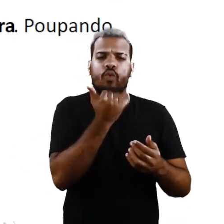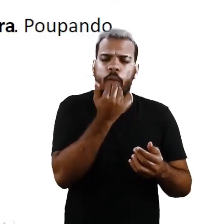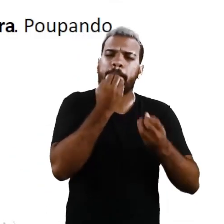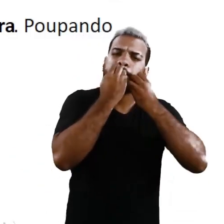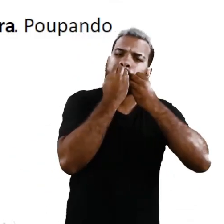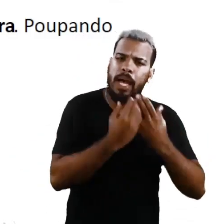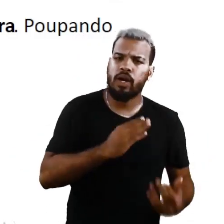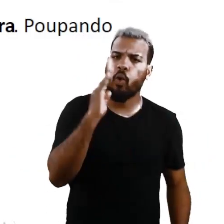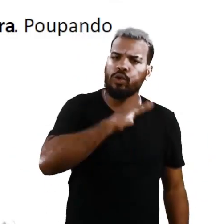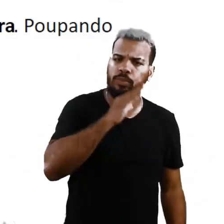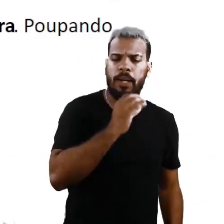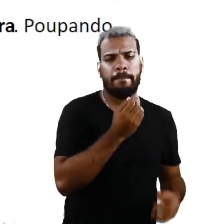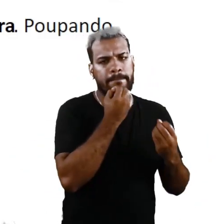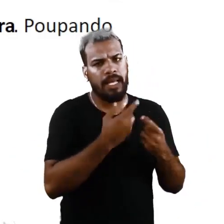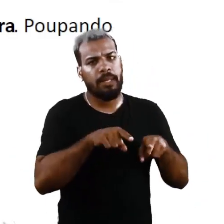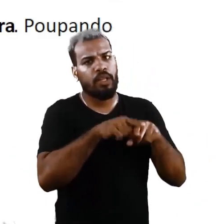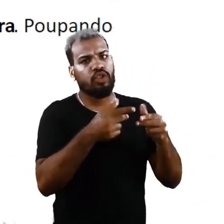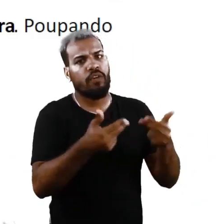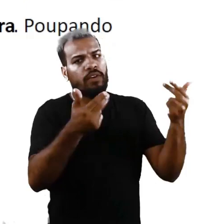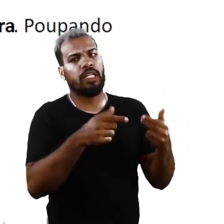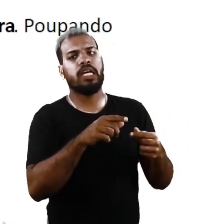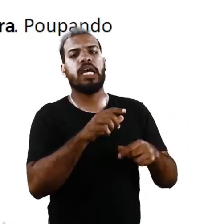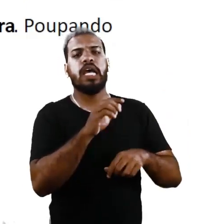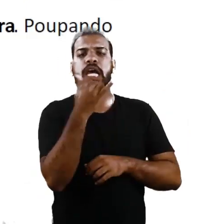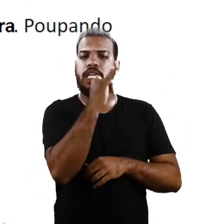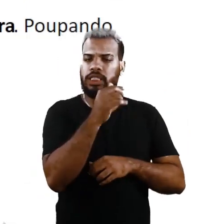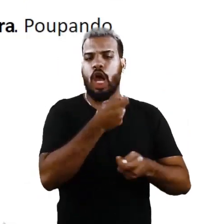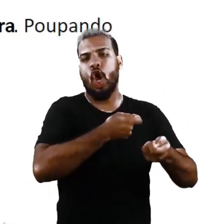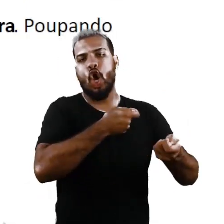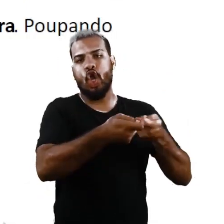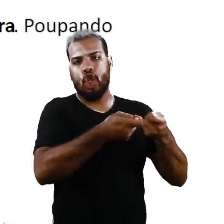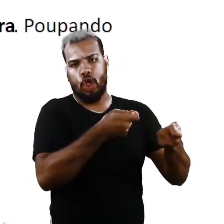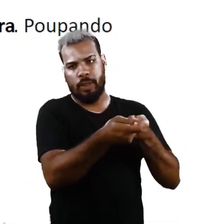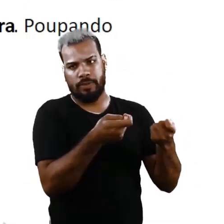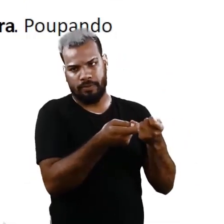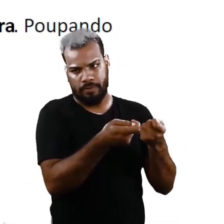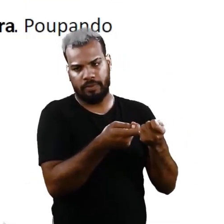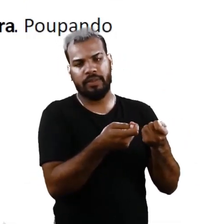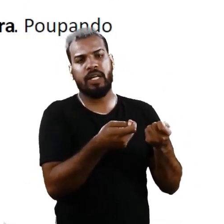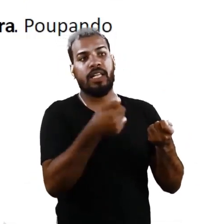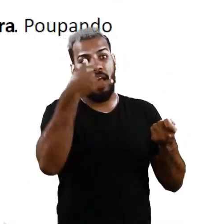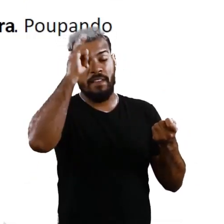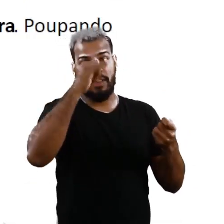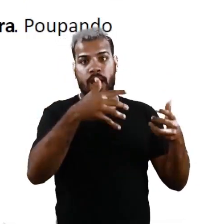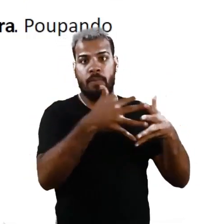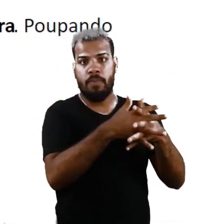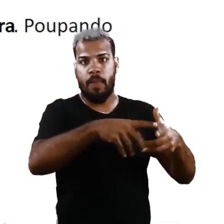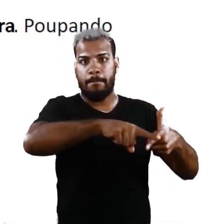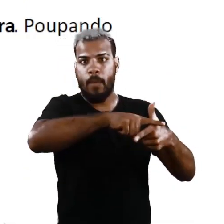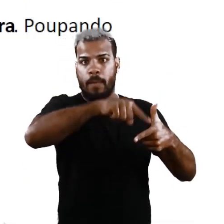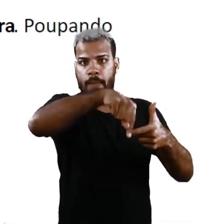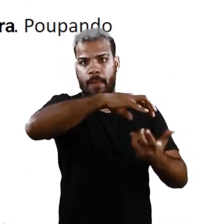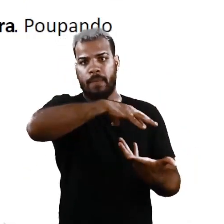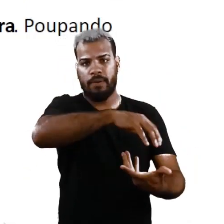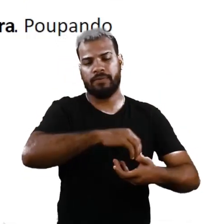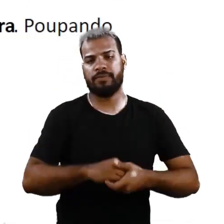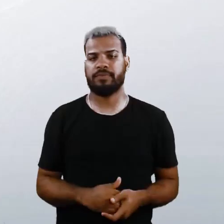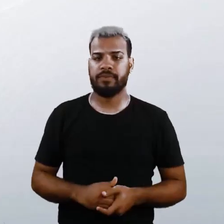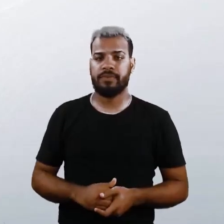consumir de maneira mais efetiva e inovadora, poupando energias e evitando danos irreversíveis ao